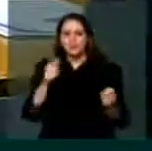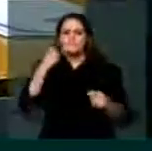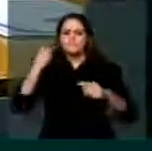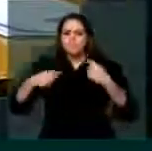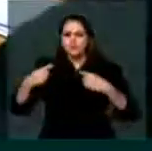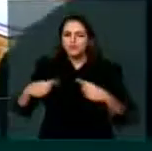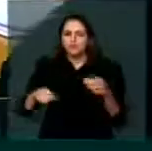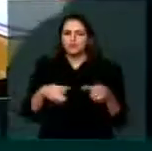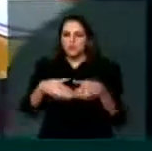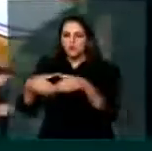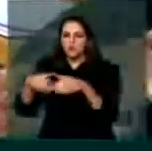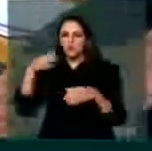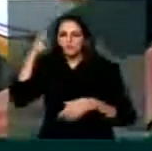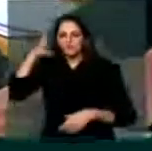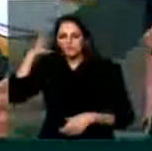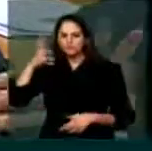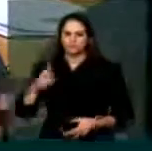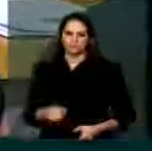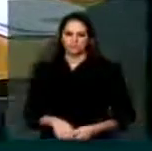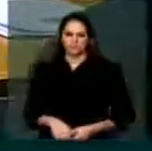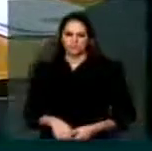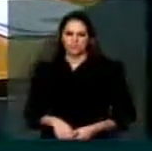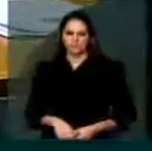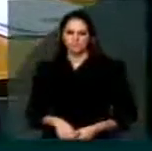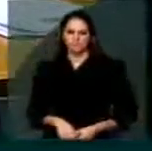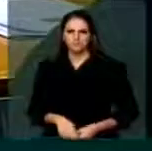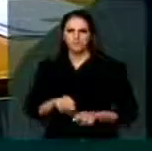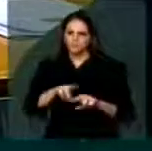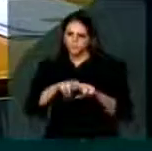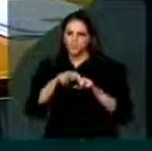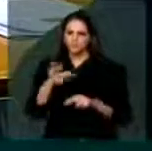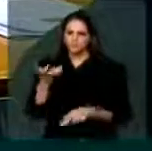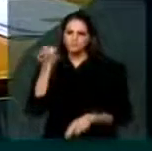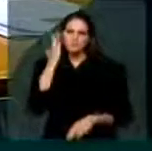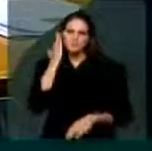partidos. É isto que nós queremos saber.